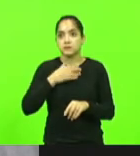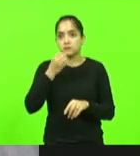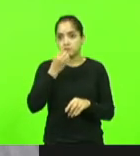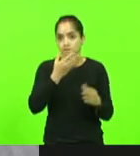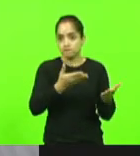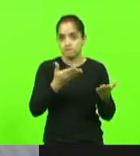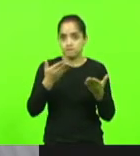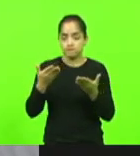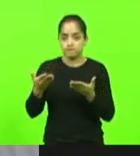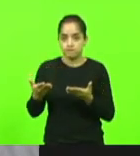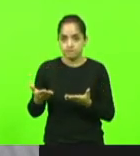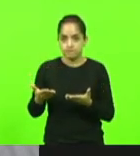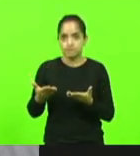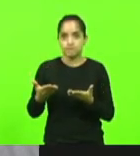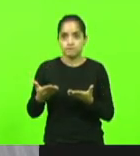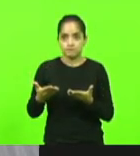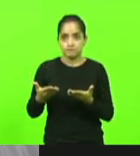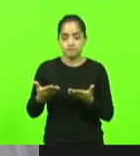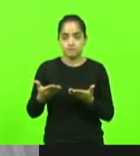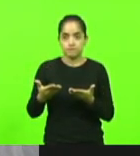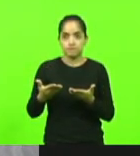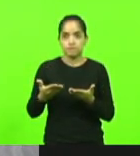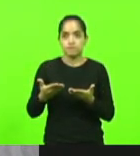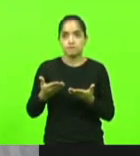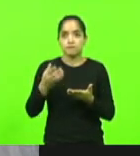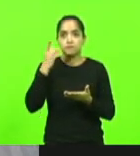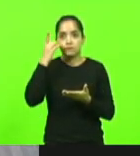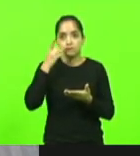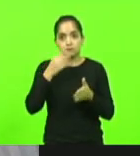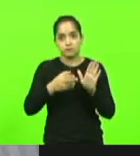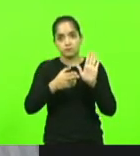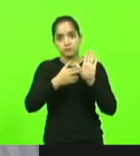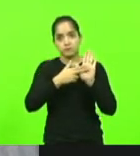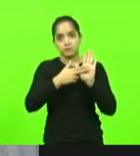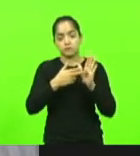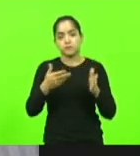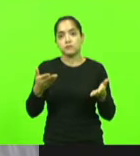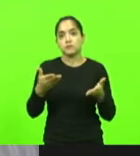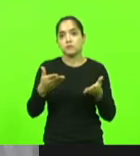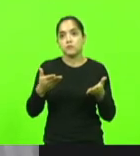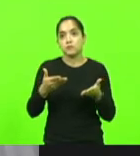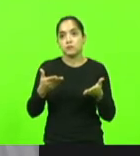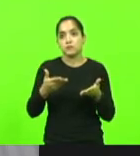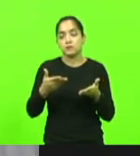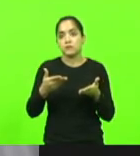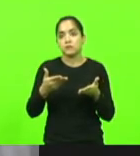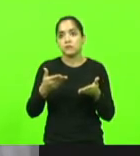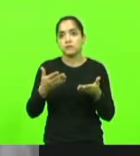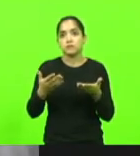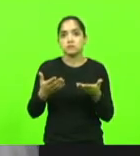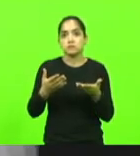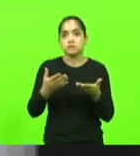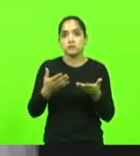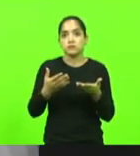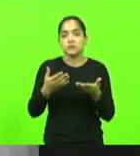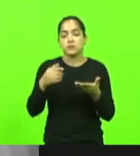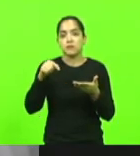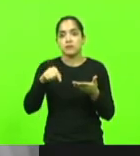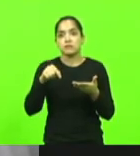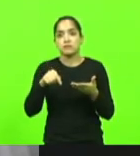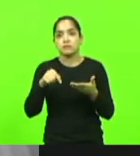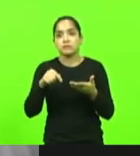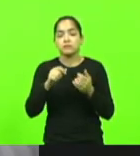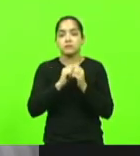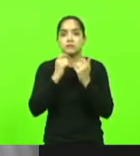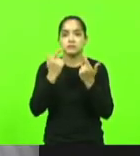boas-vindas ao deputado Frigo. Não existe nós, eu não conheço ninguém na Assembleia que tenha feito